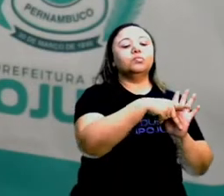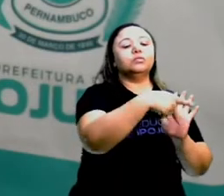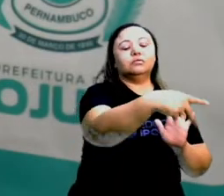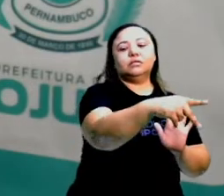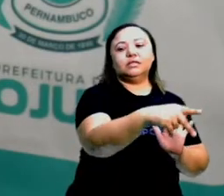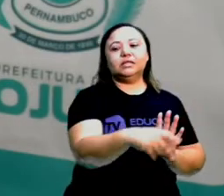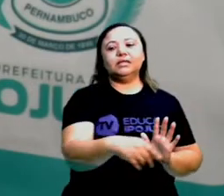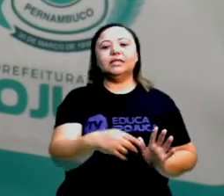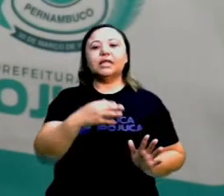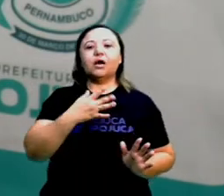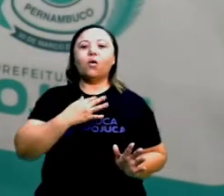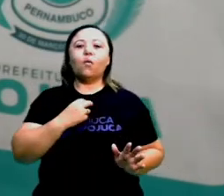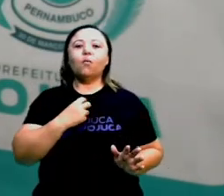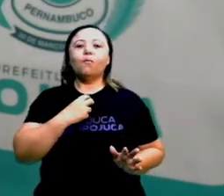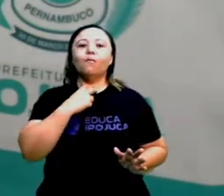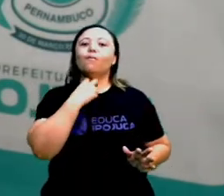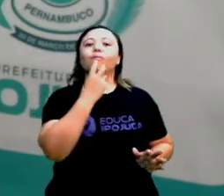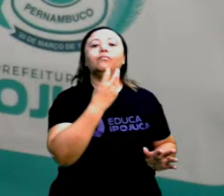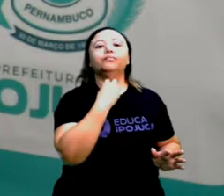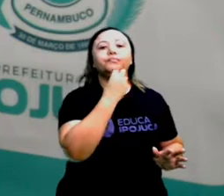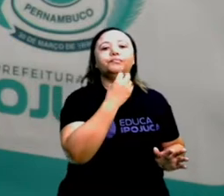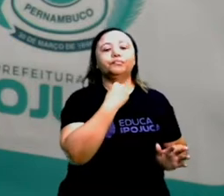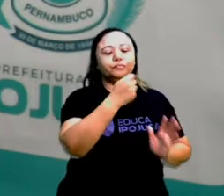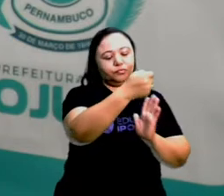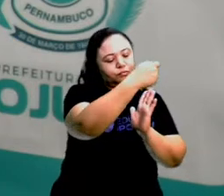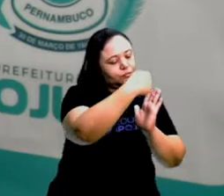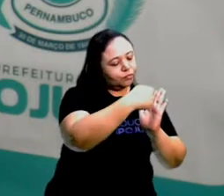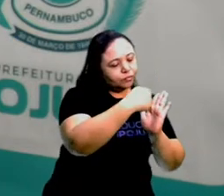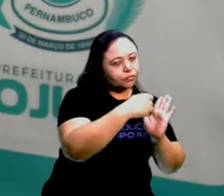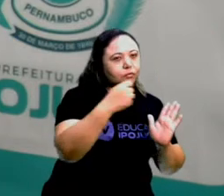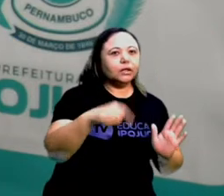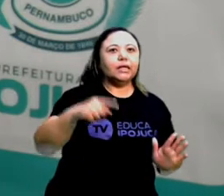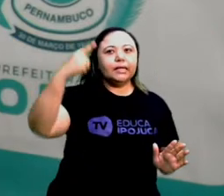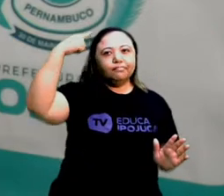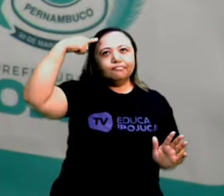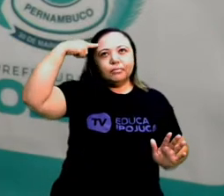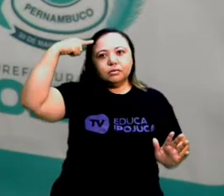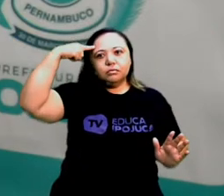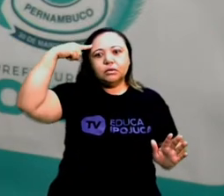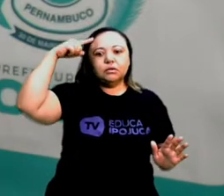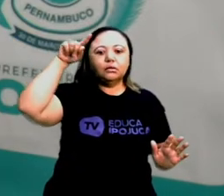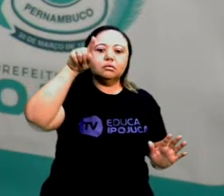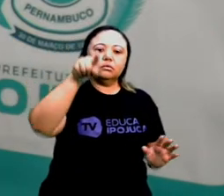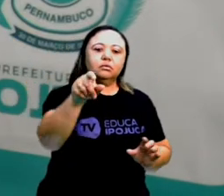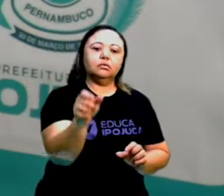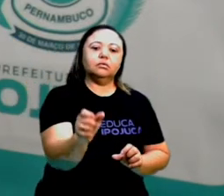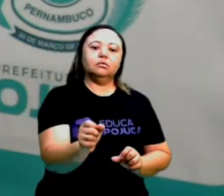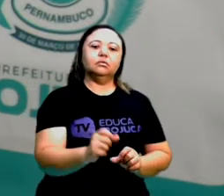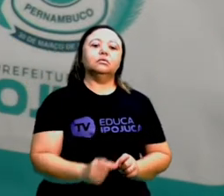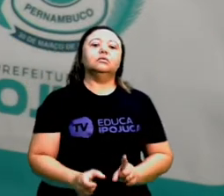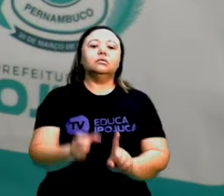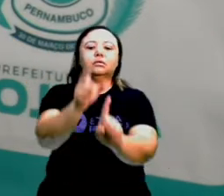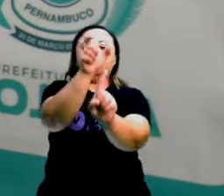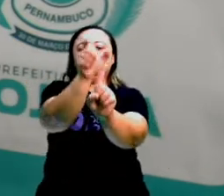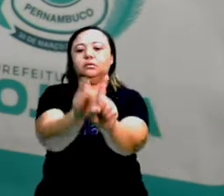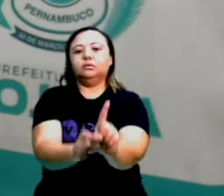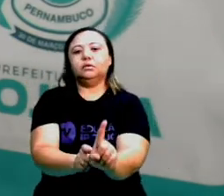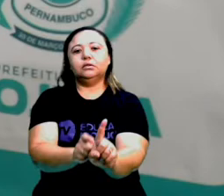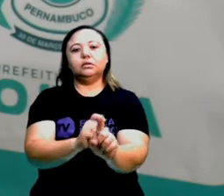onisciente dizendo um pensamento, antecipando o pensamento da personagem,